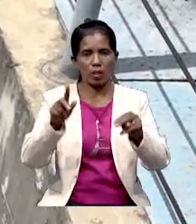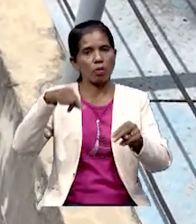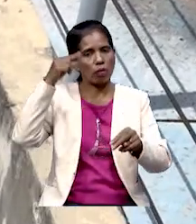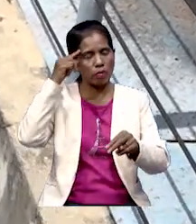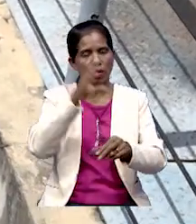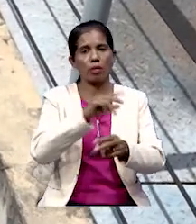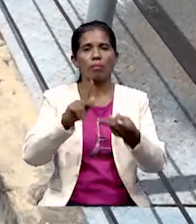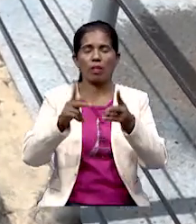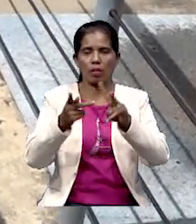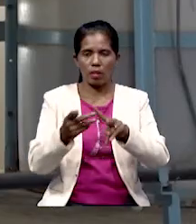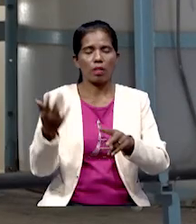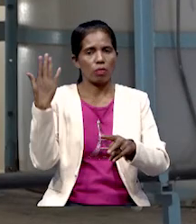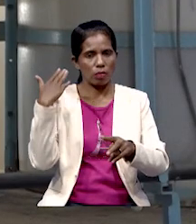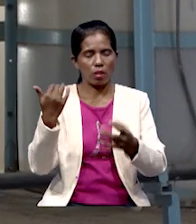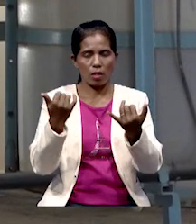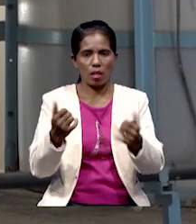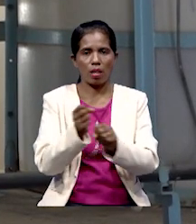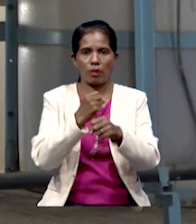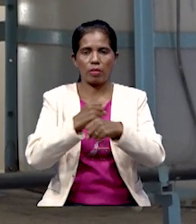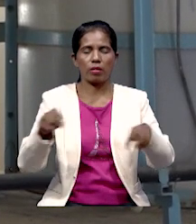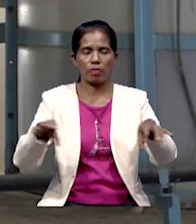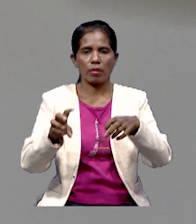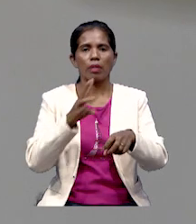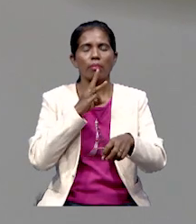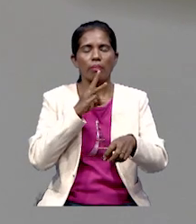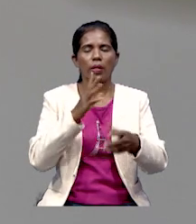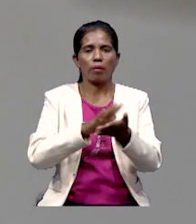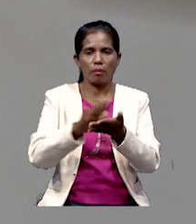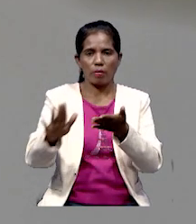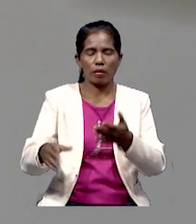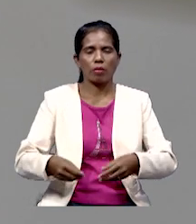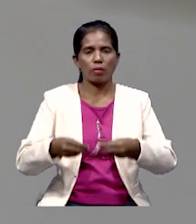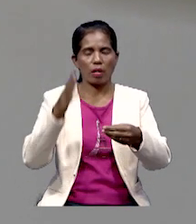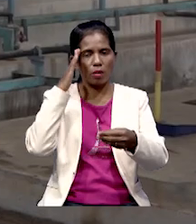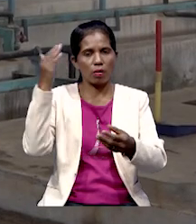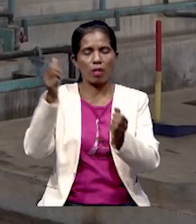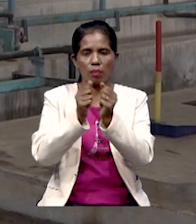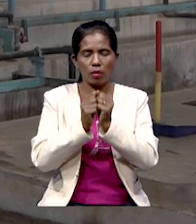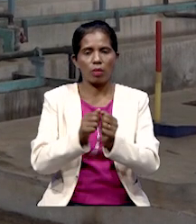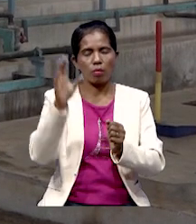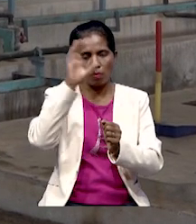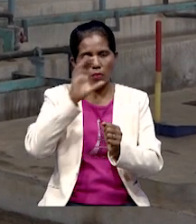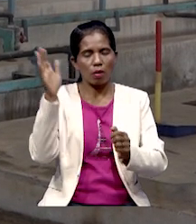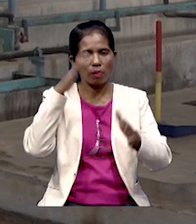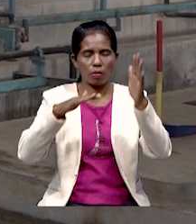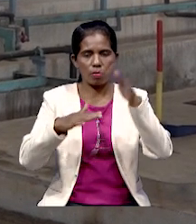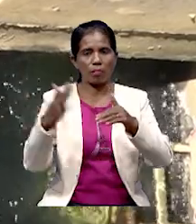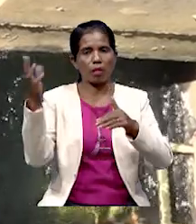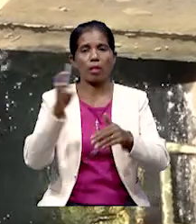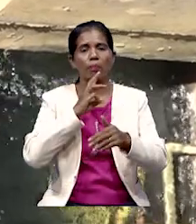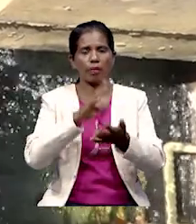parceiro sira nebe durante ne, halo serviço iha área BMOS, atu reflete hamutuk ho identifica problema iha área